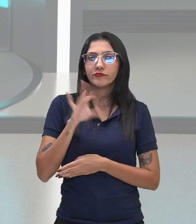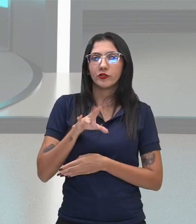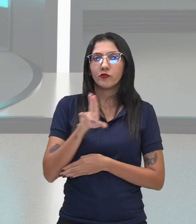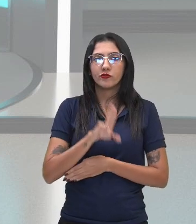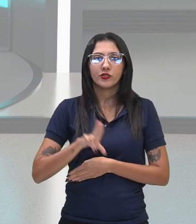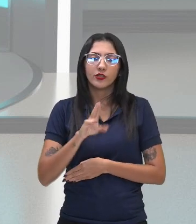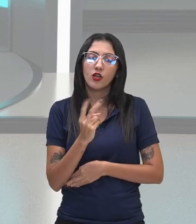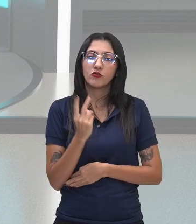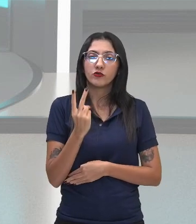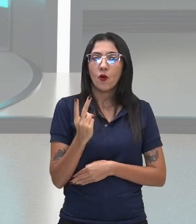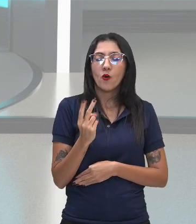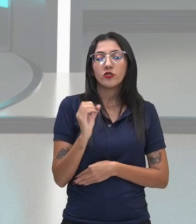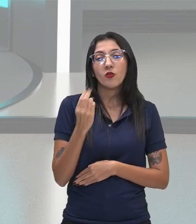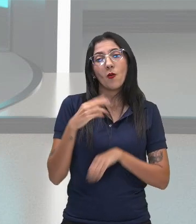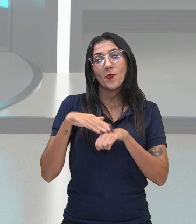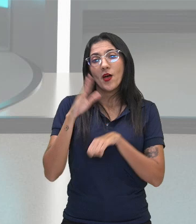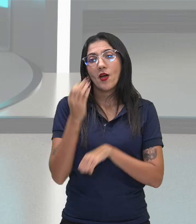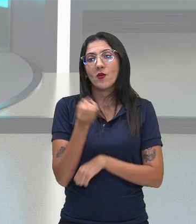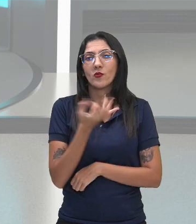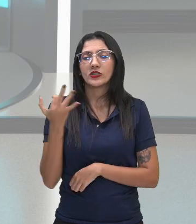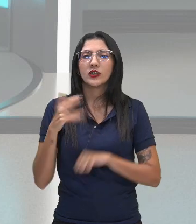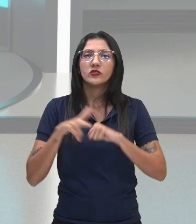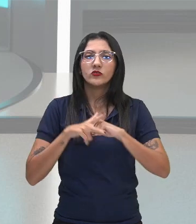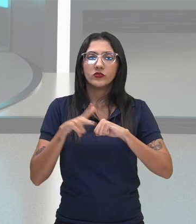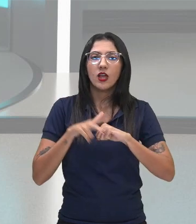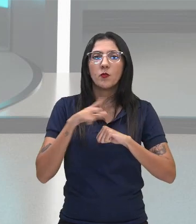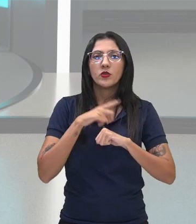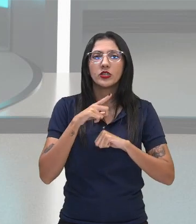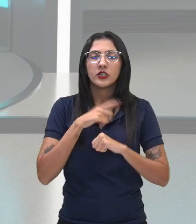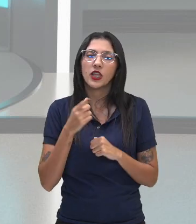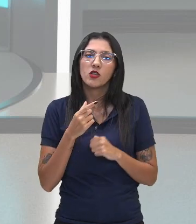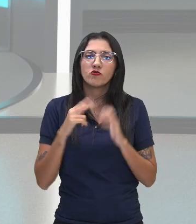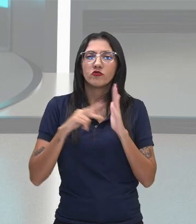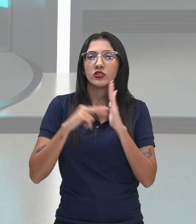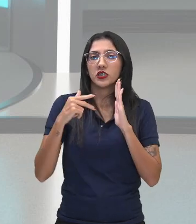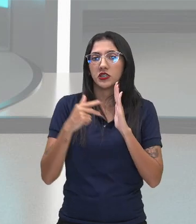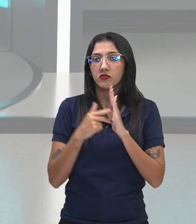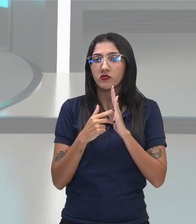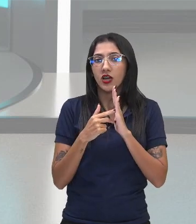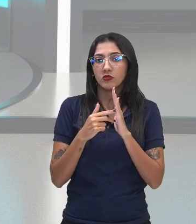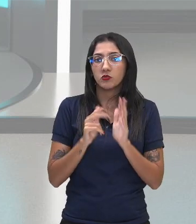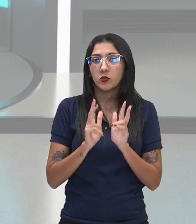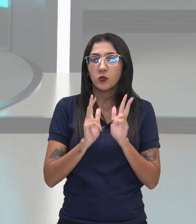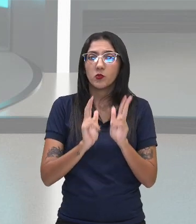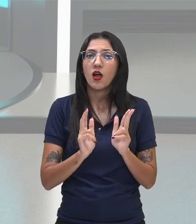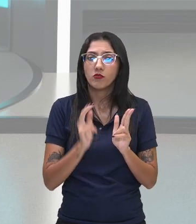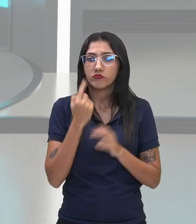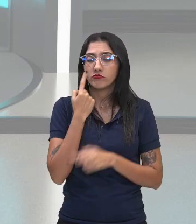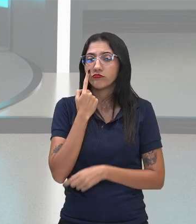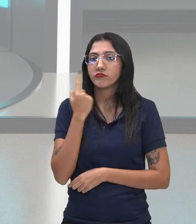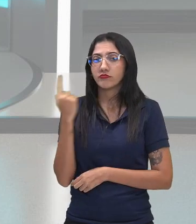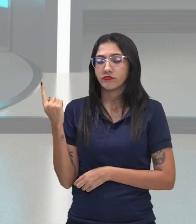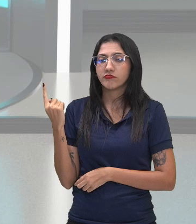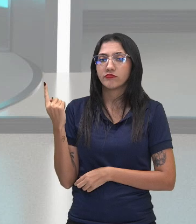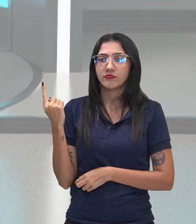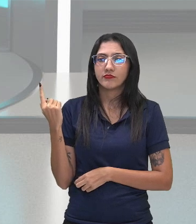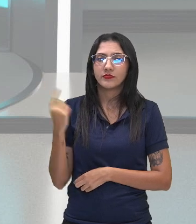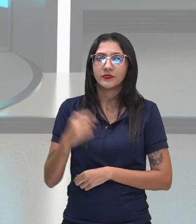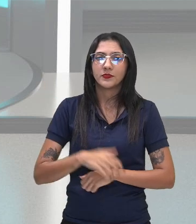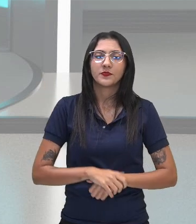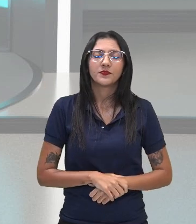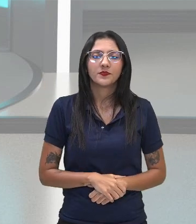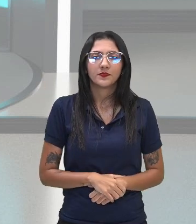combinar dois ou mais verbos que transmitem o mesmo sentido, mas Mesmo assim, é importante conhecê-lo na